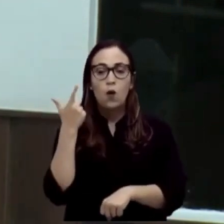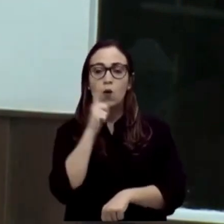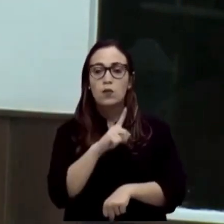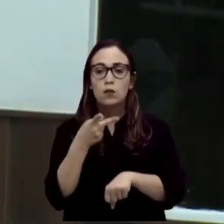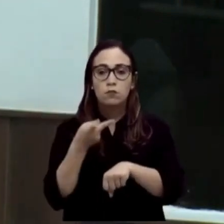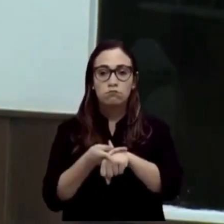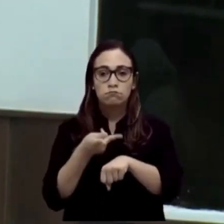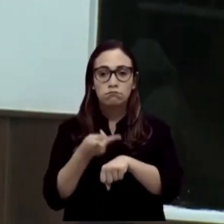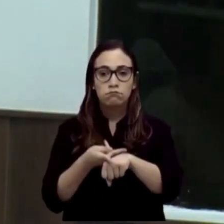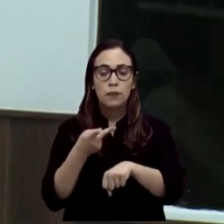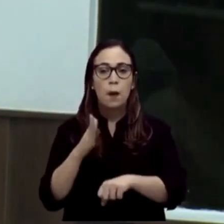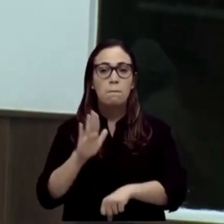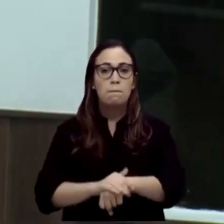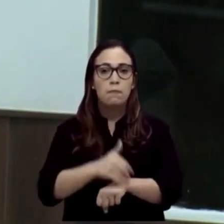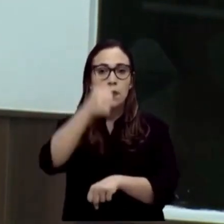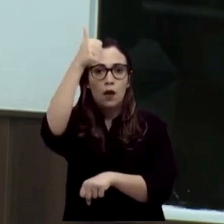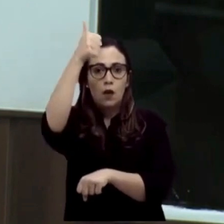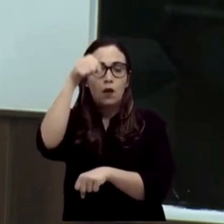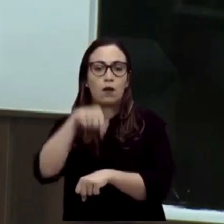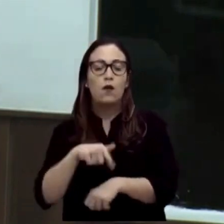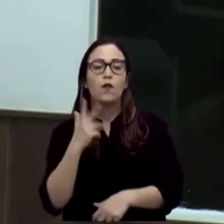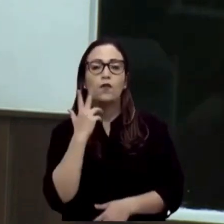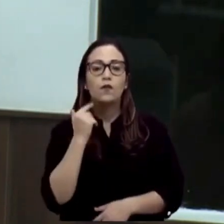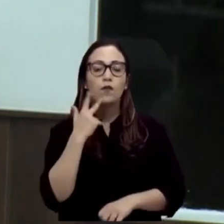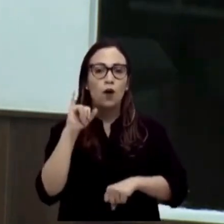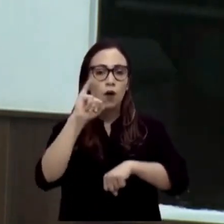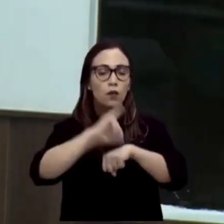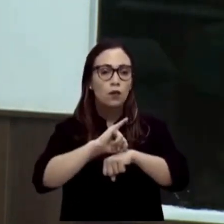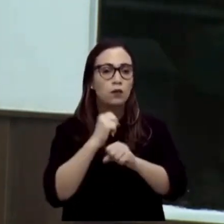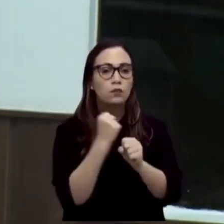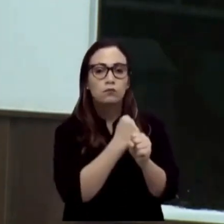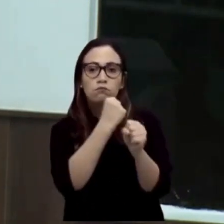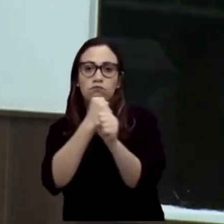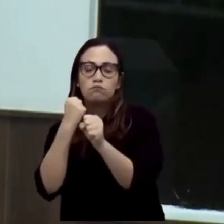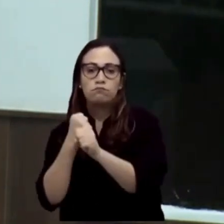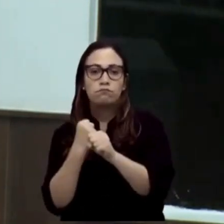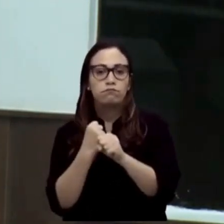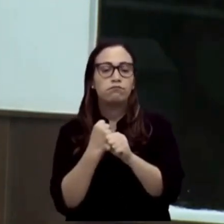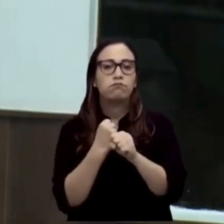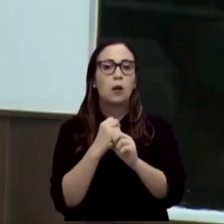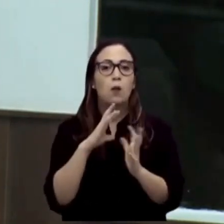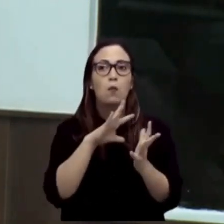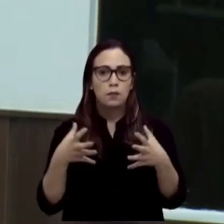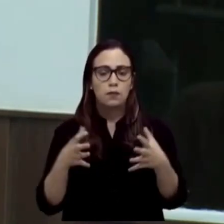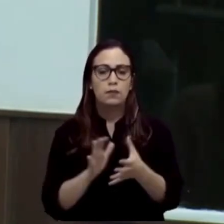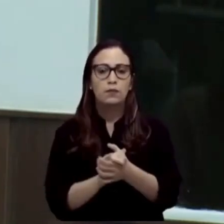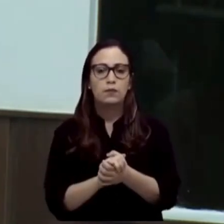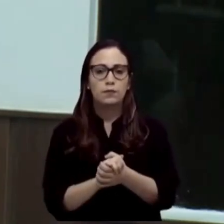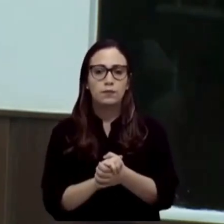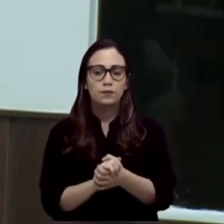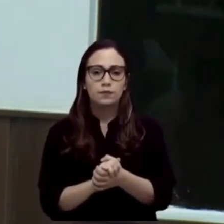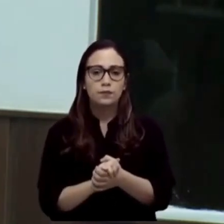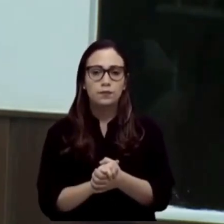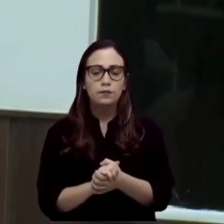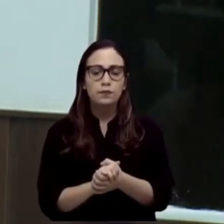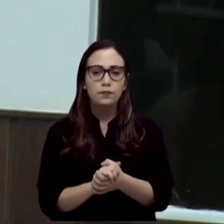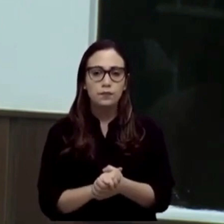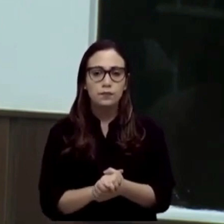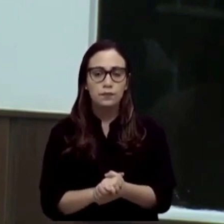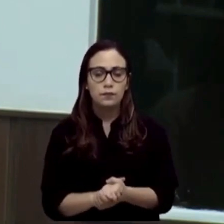melhor mobilidade urbana, a cidade que mais melhorou a mobilidade urbana do mundo. Vereadora